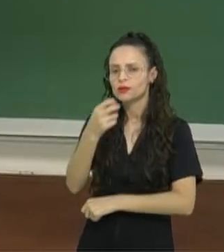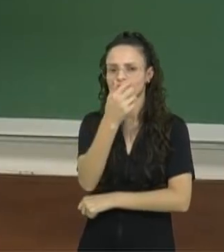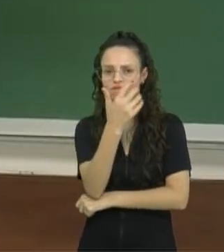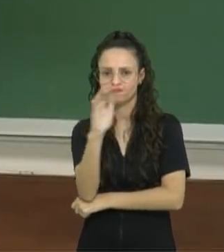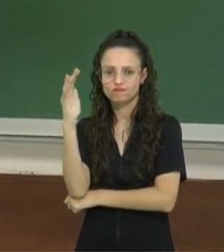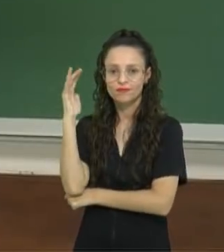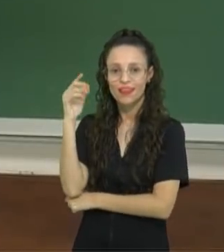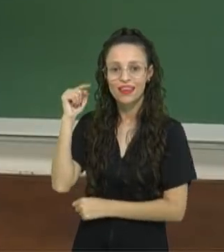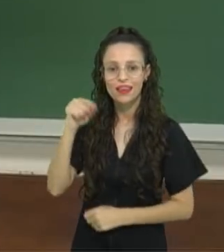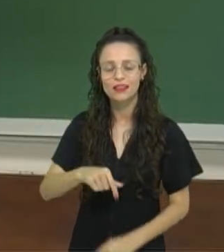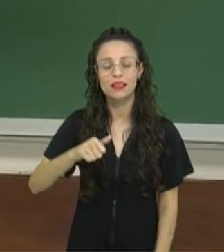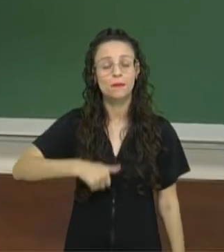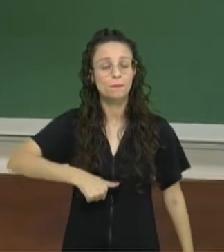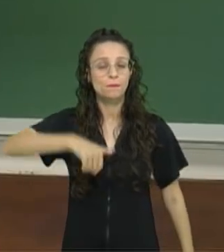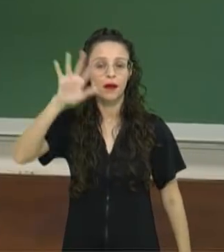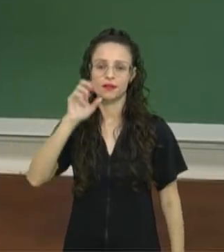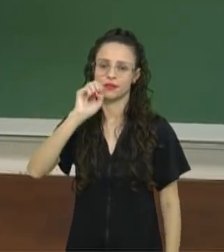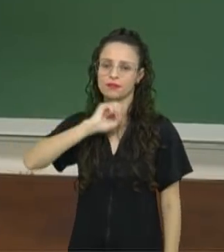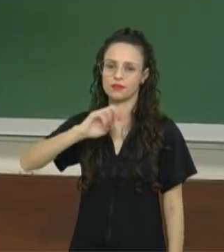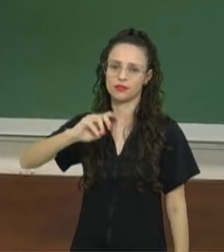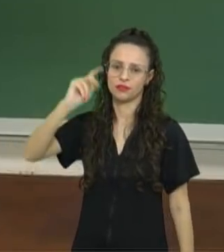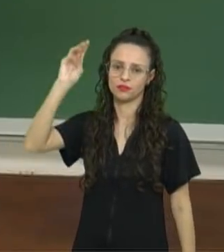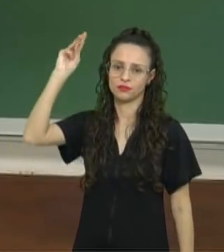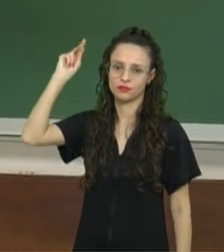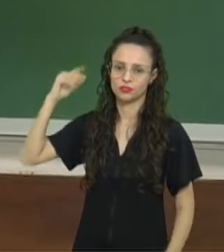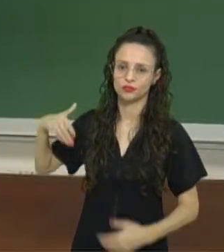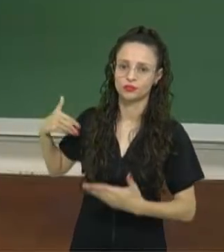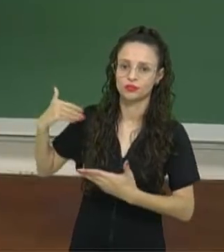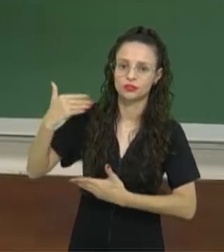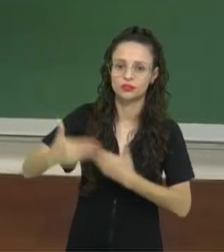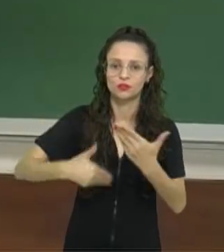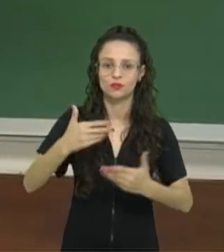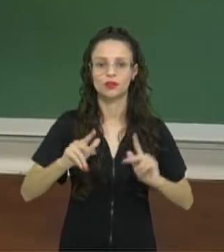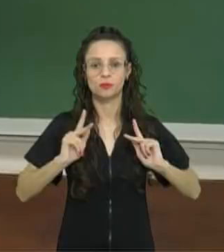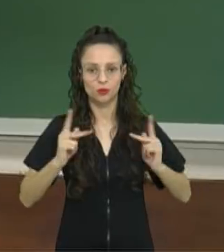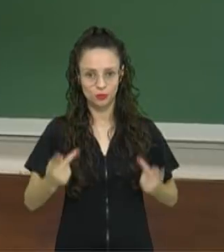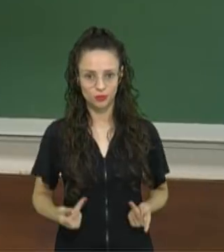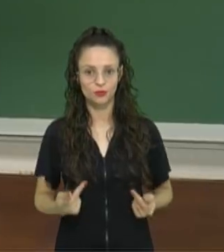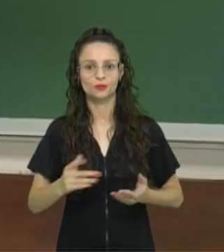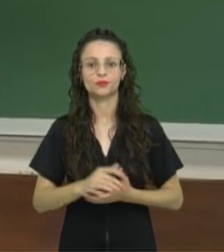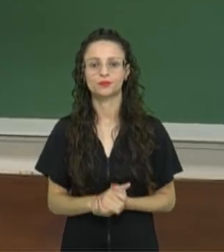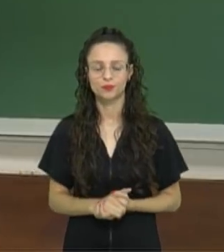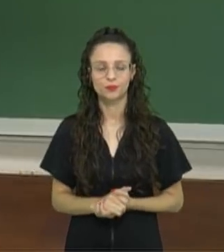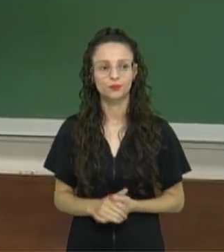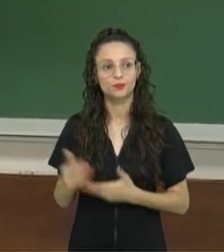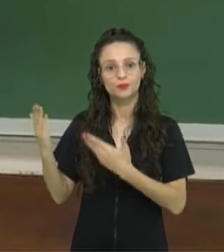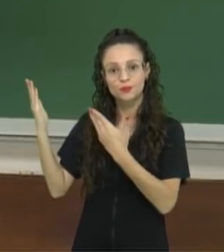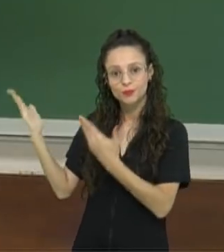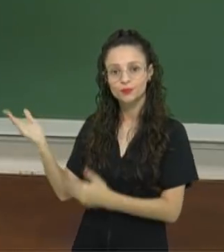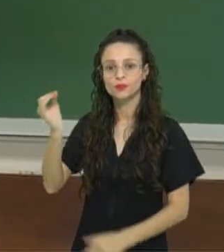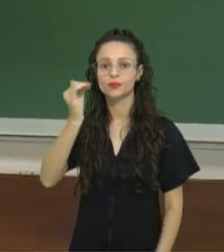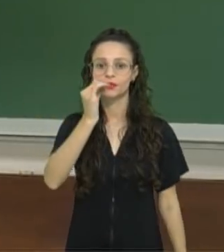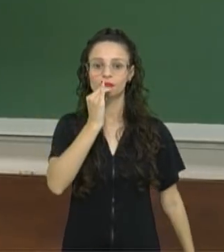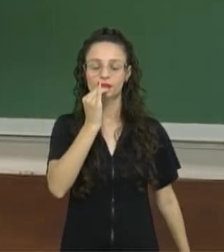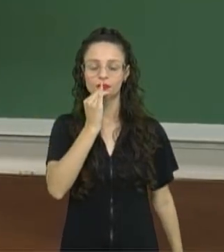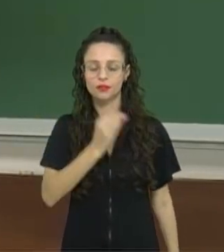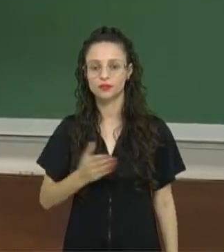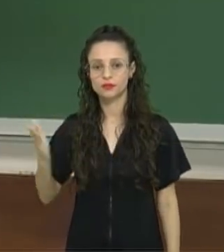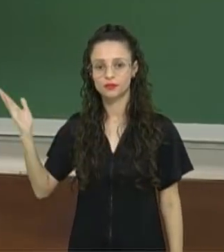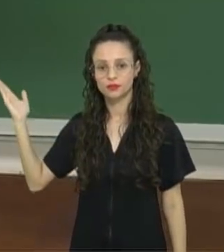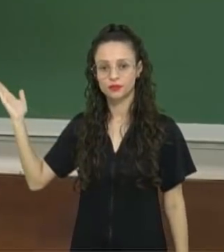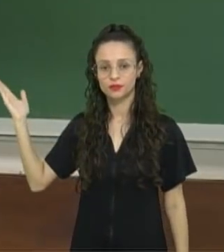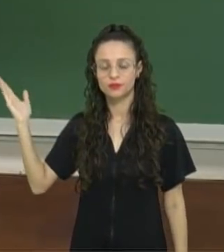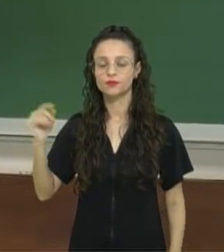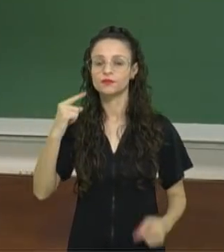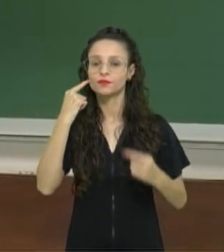atividade mais antiga desenvolvida pelo ser humano. E aqui no exemplo, né, então nós vamos,